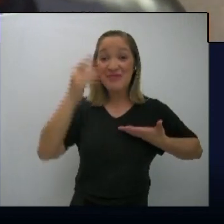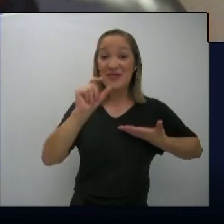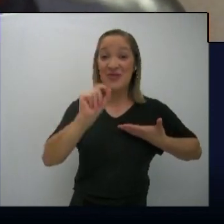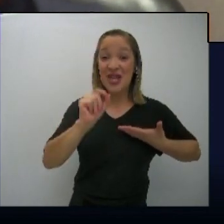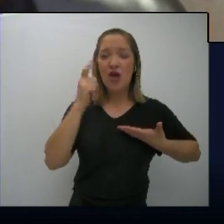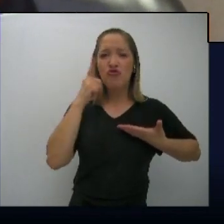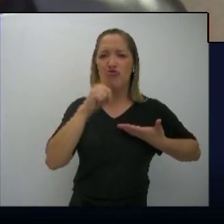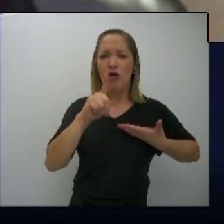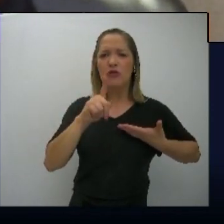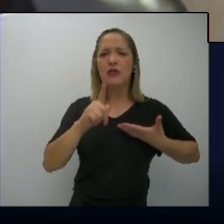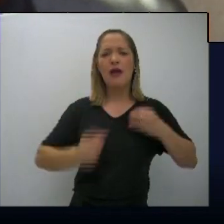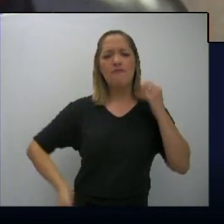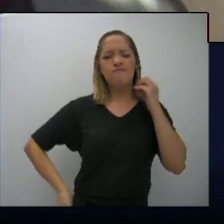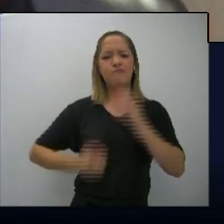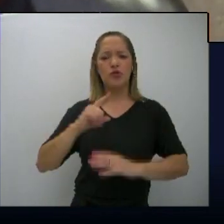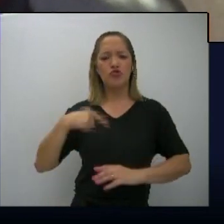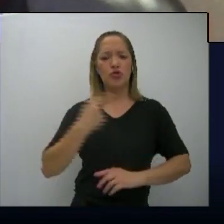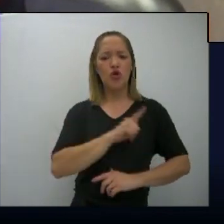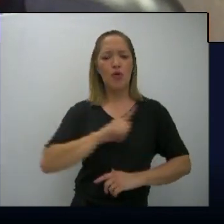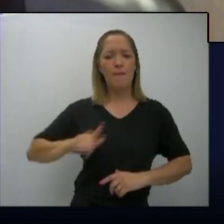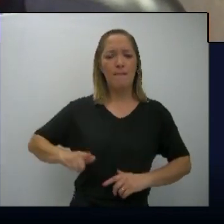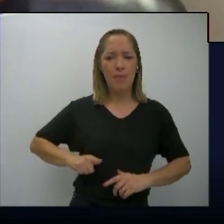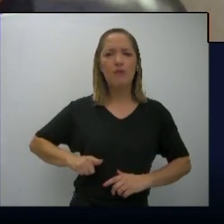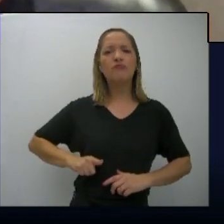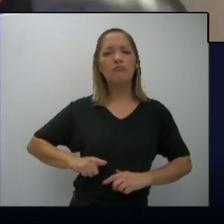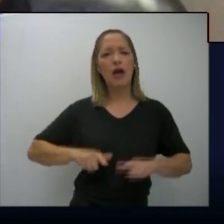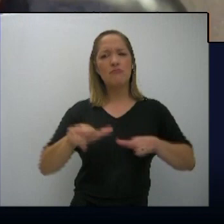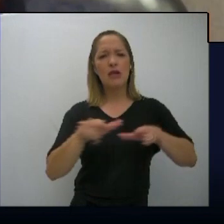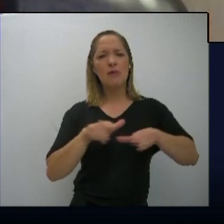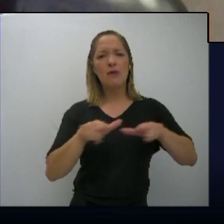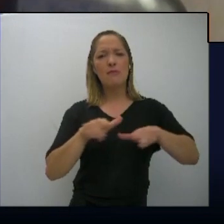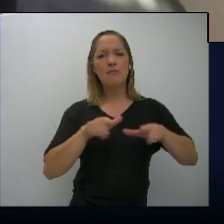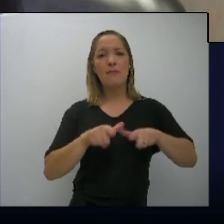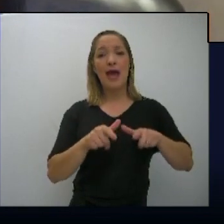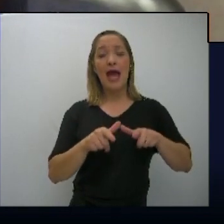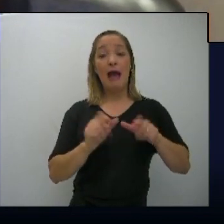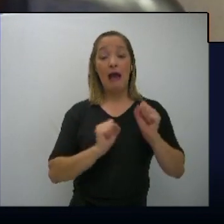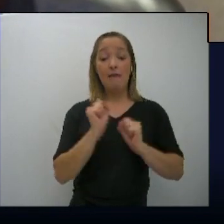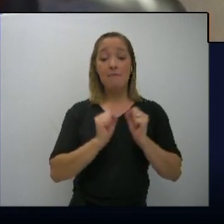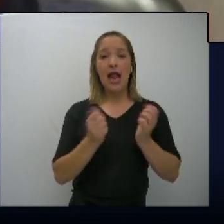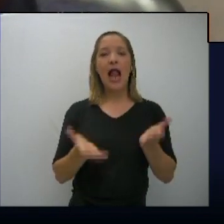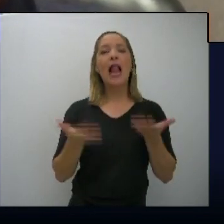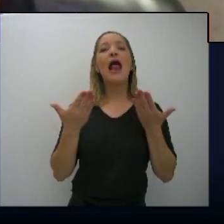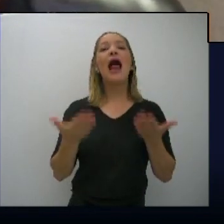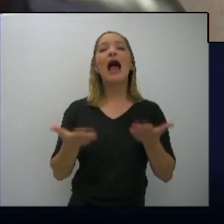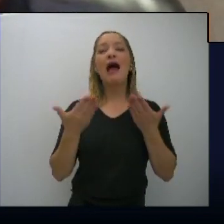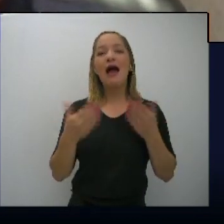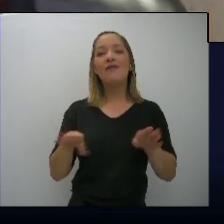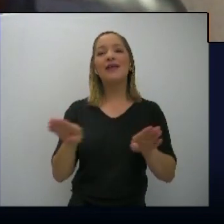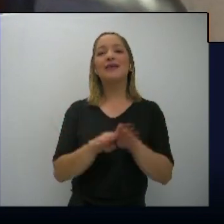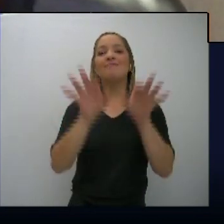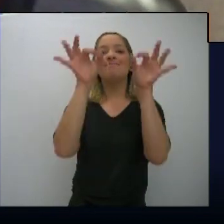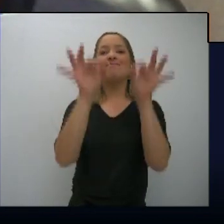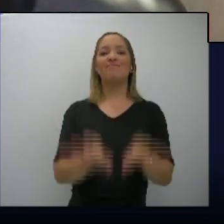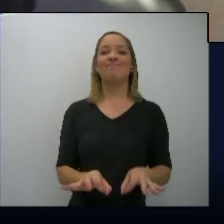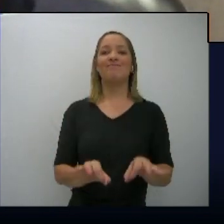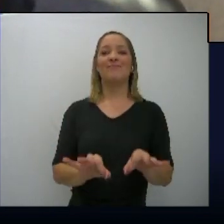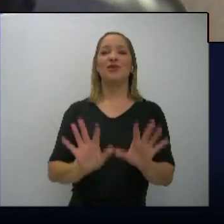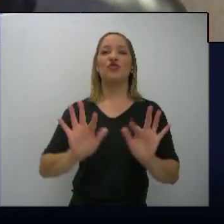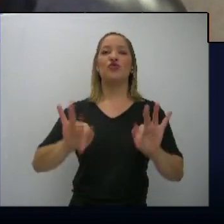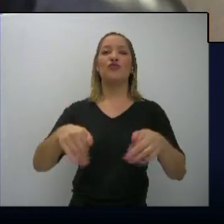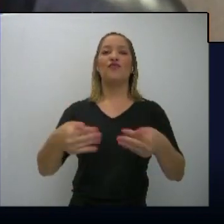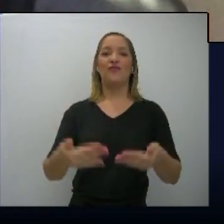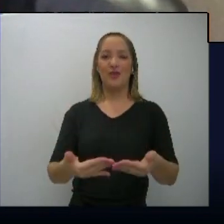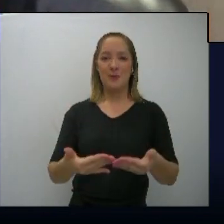reconstruir a nossa governança corporativa deixar a empresa mais leve e mais eficiente no final né e